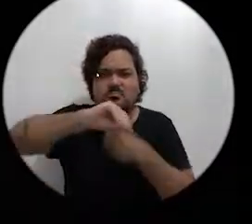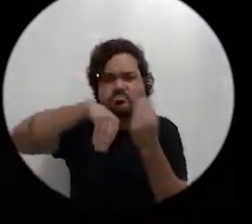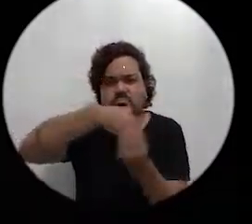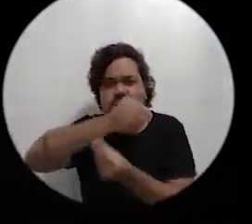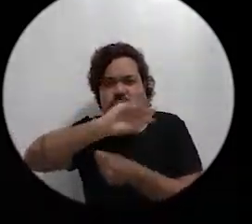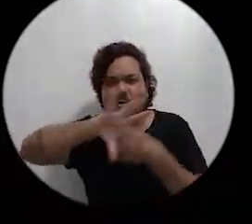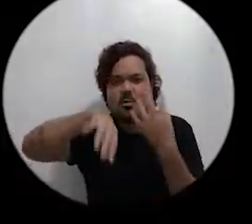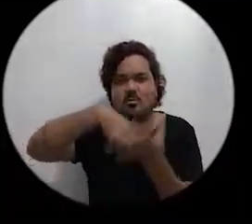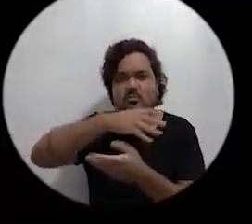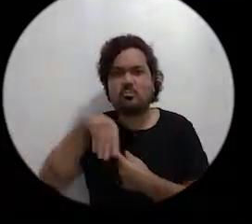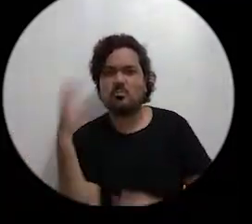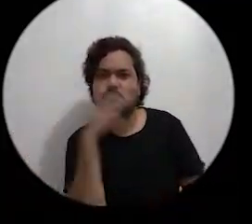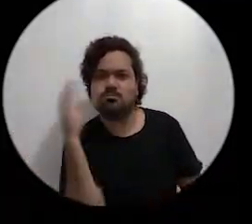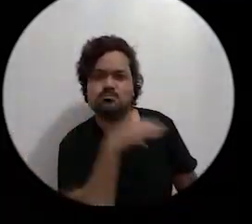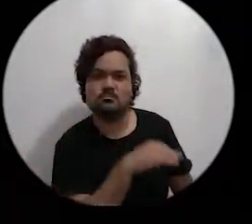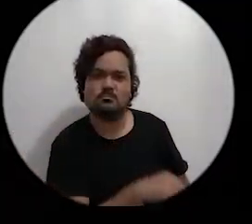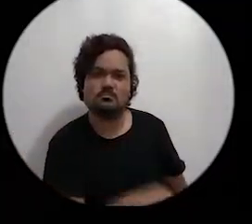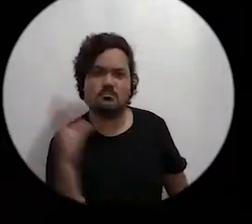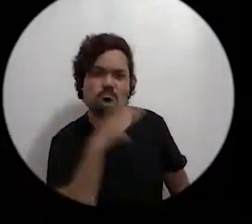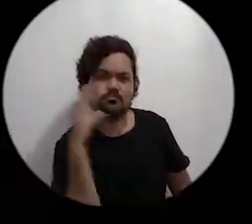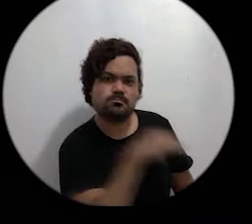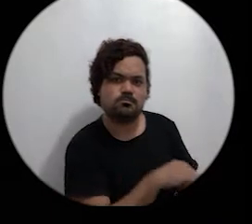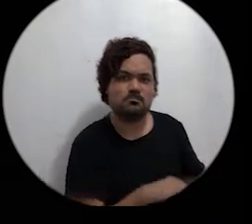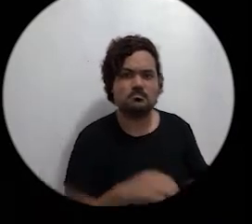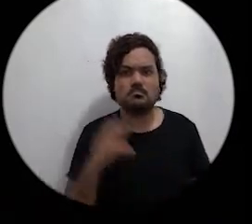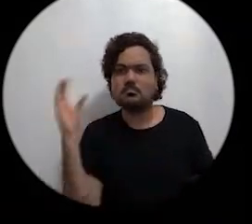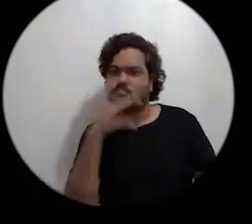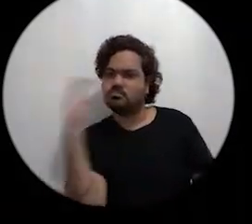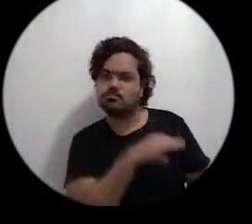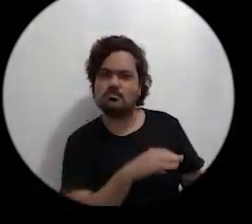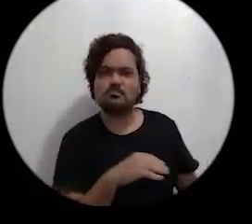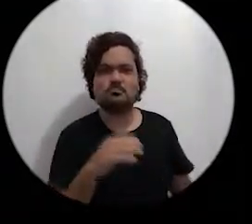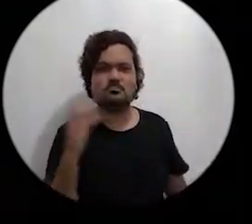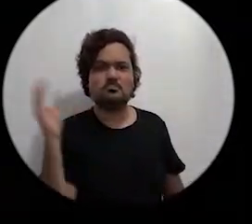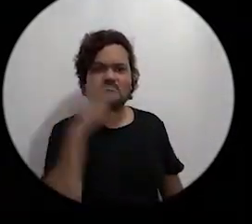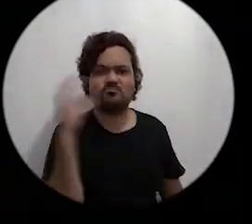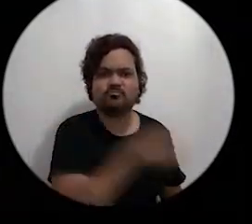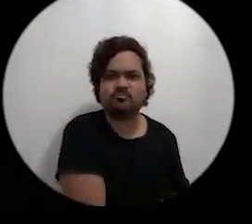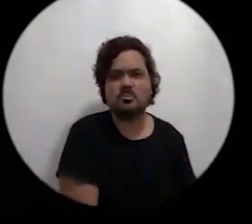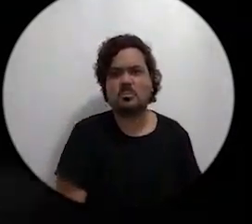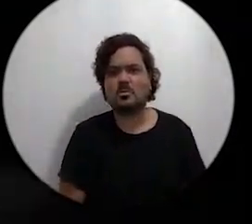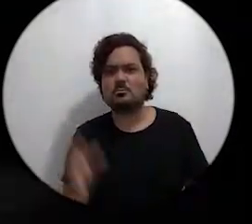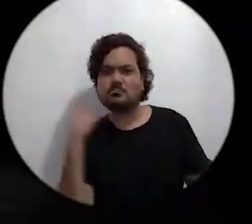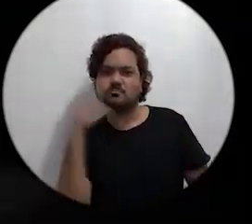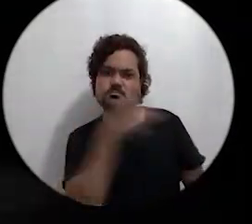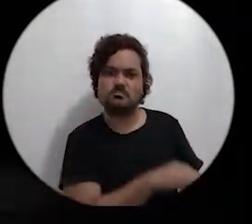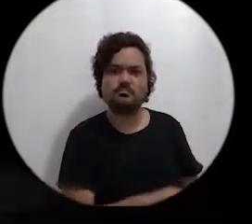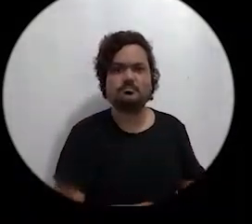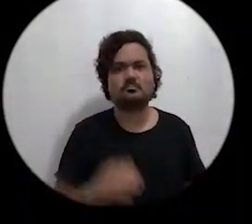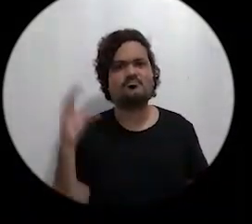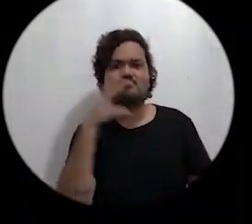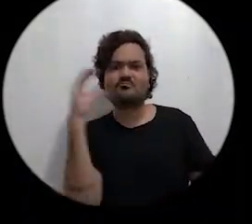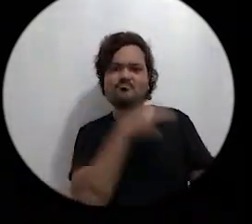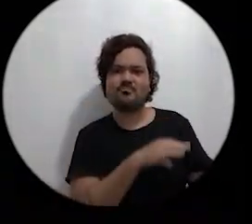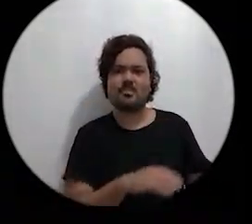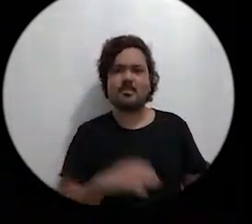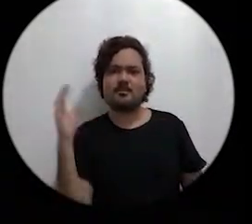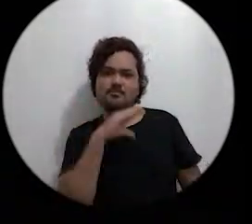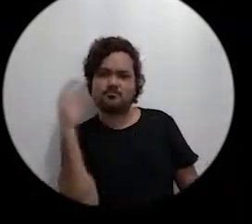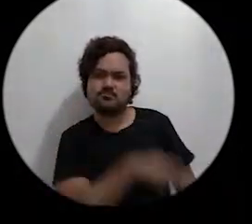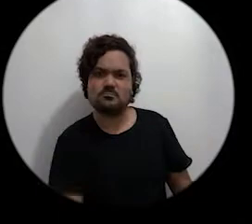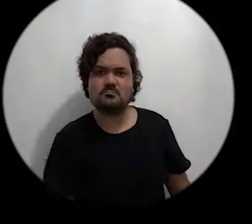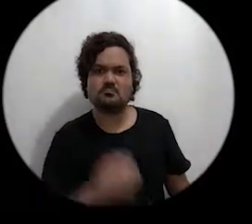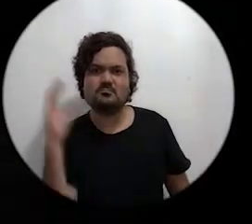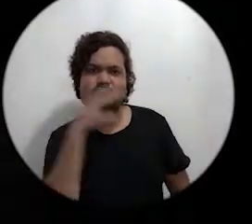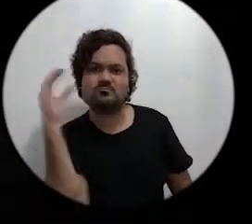se misturando rápido, rápido, rápido, rápido, rápido, rápido,